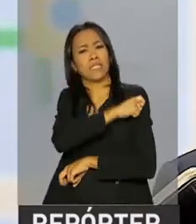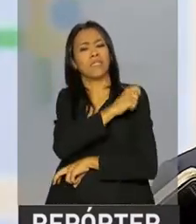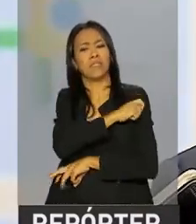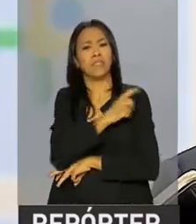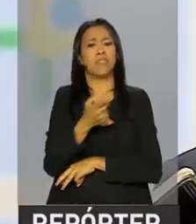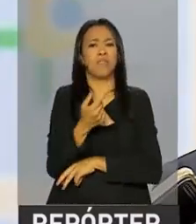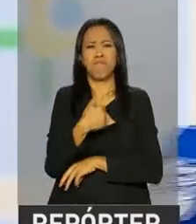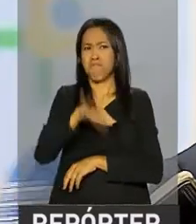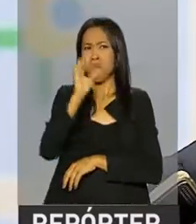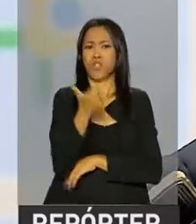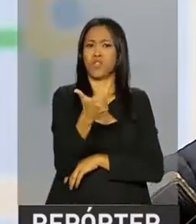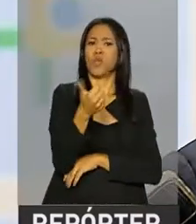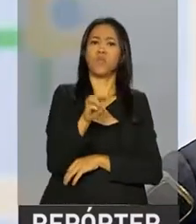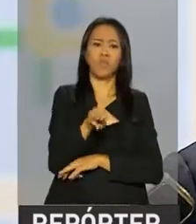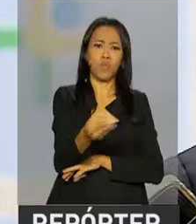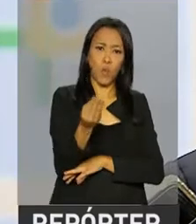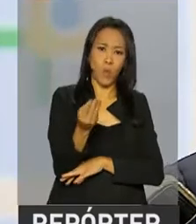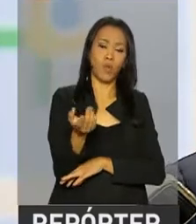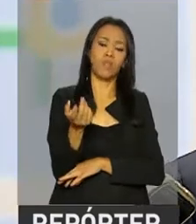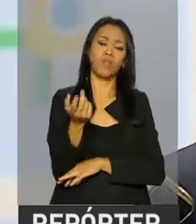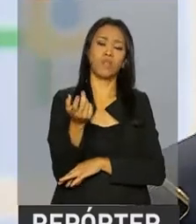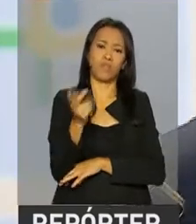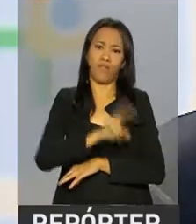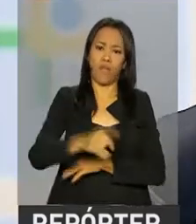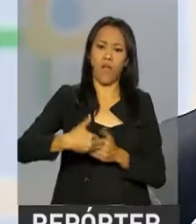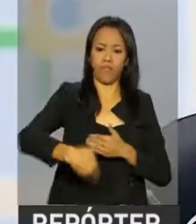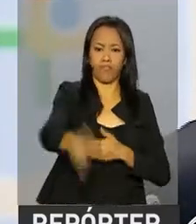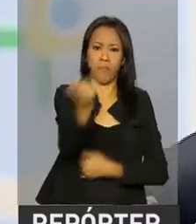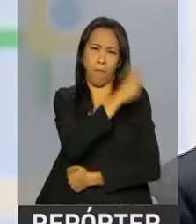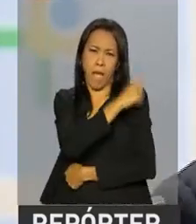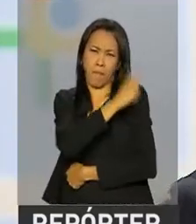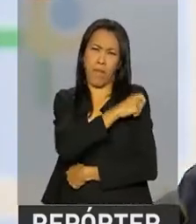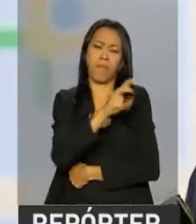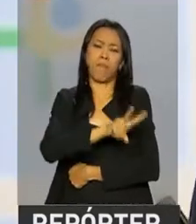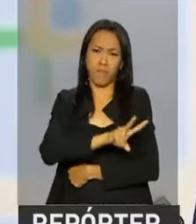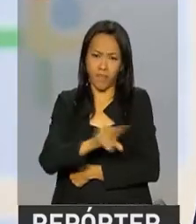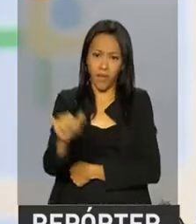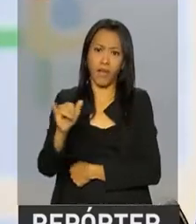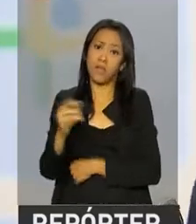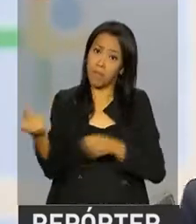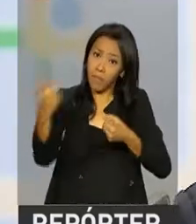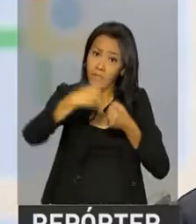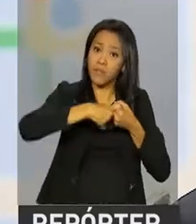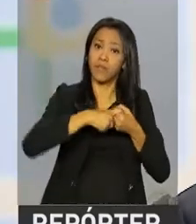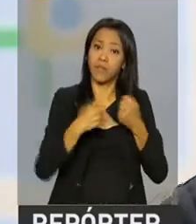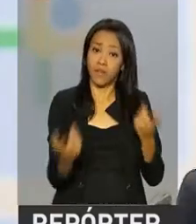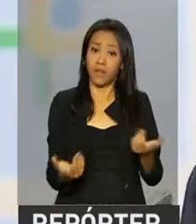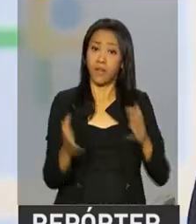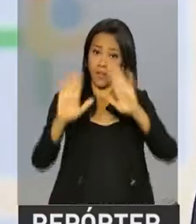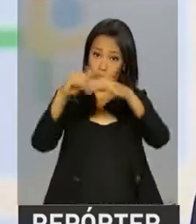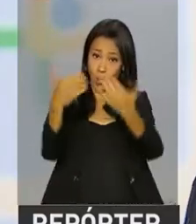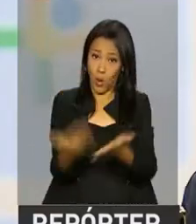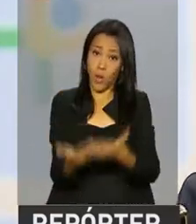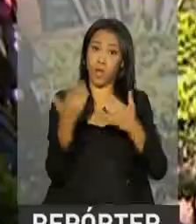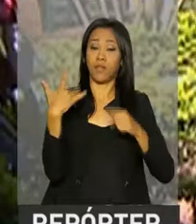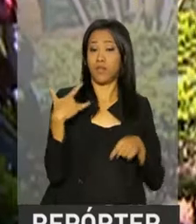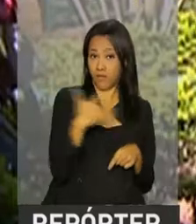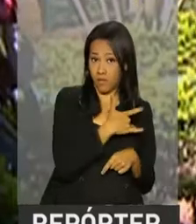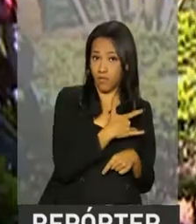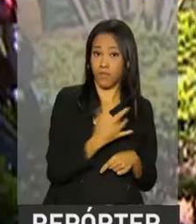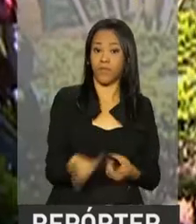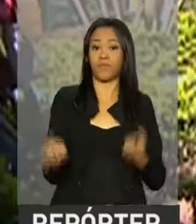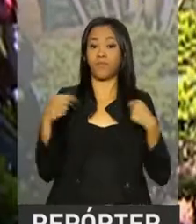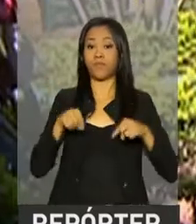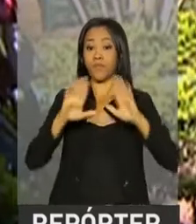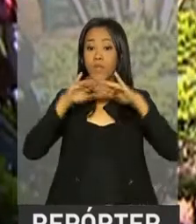milhões de aplicações que podem ser atendidas em parceria com a escola e com a saúde as